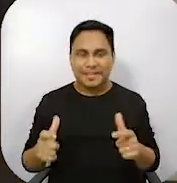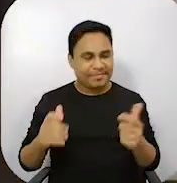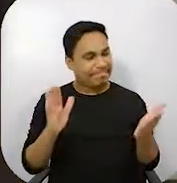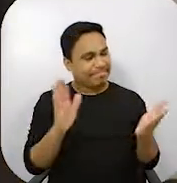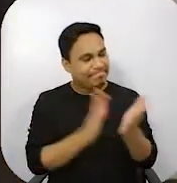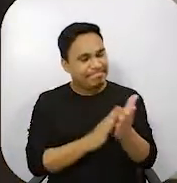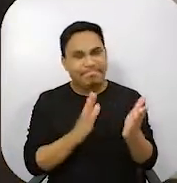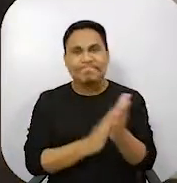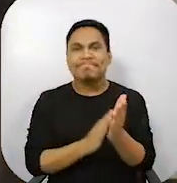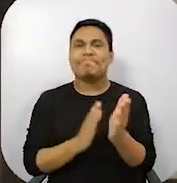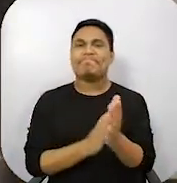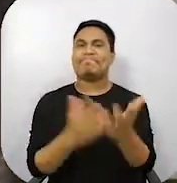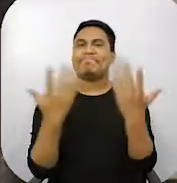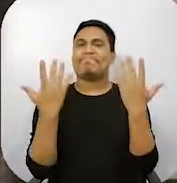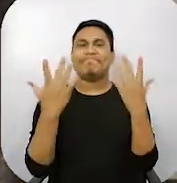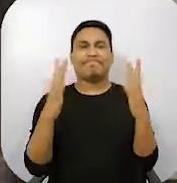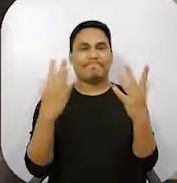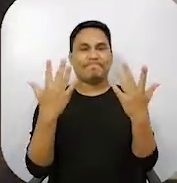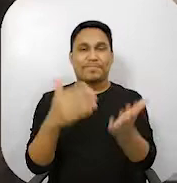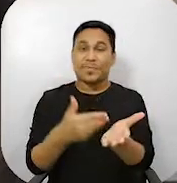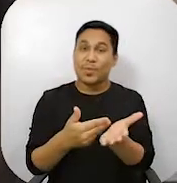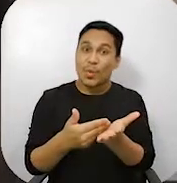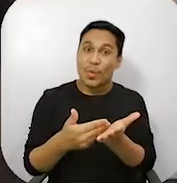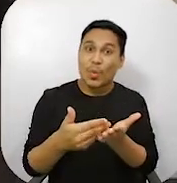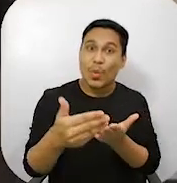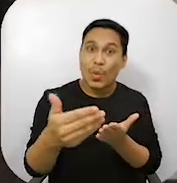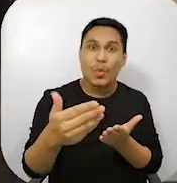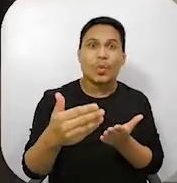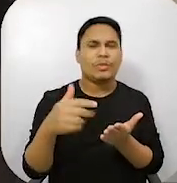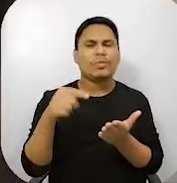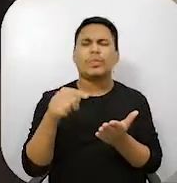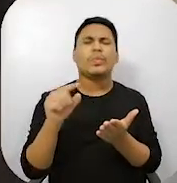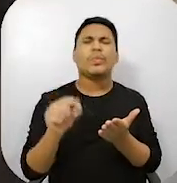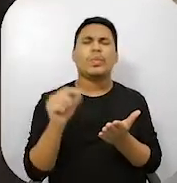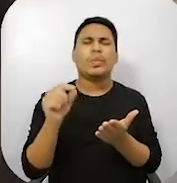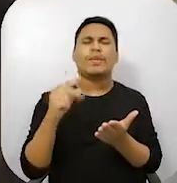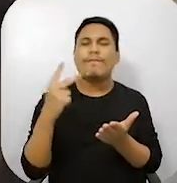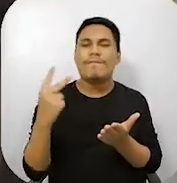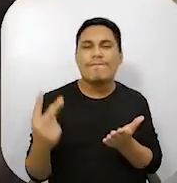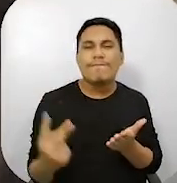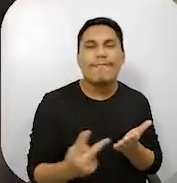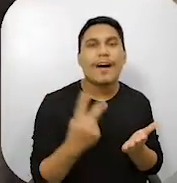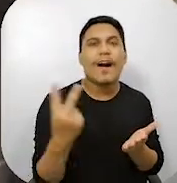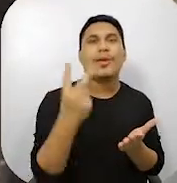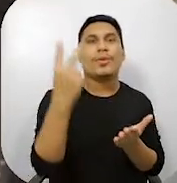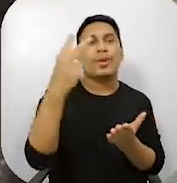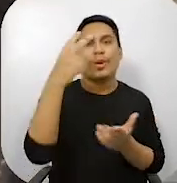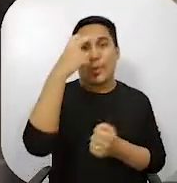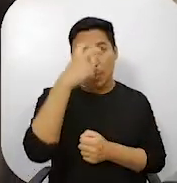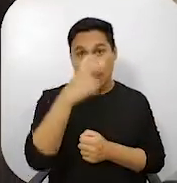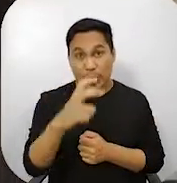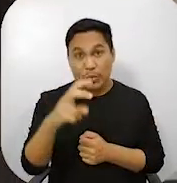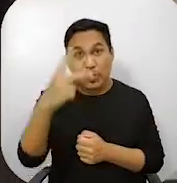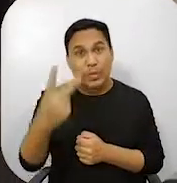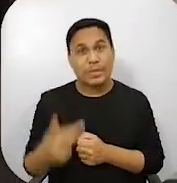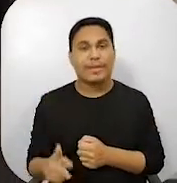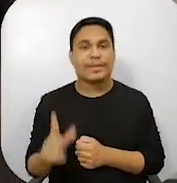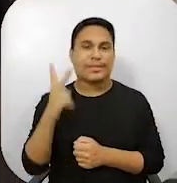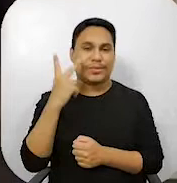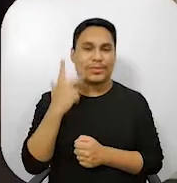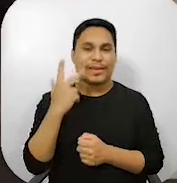de iniciativa que valoriza tanto a cultura local né e dá tanta chance